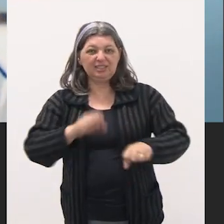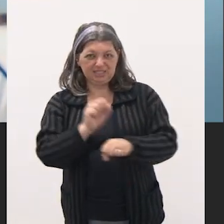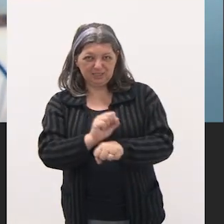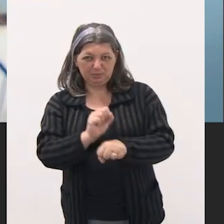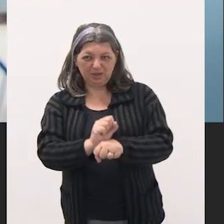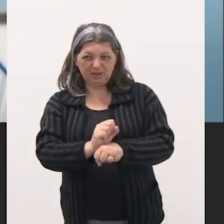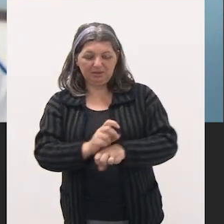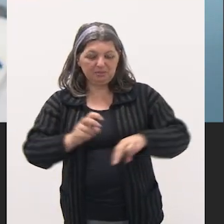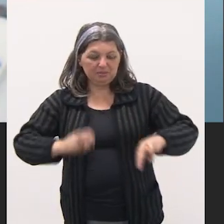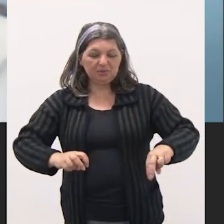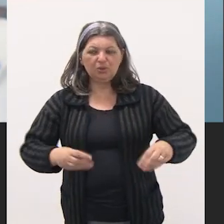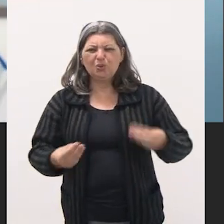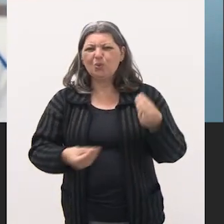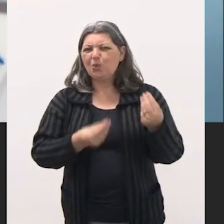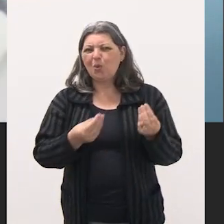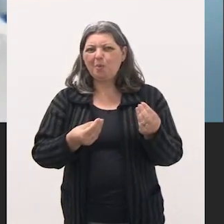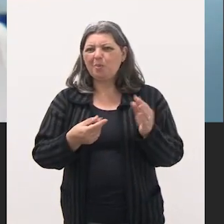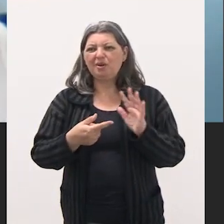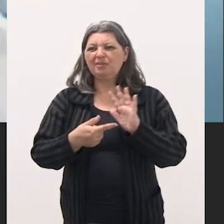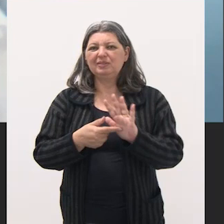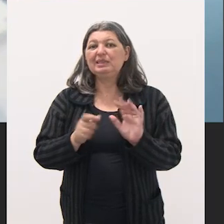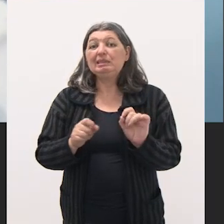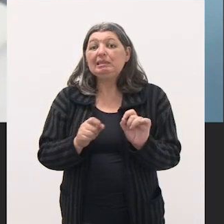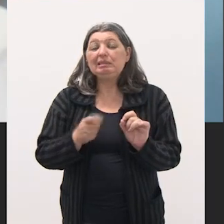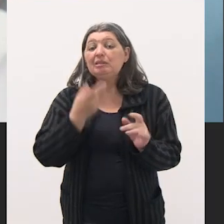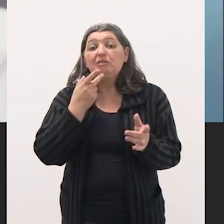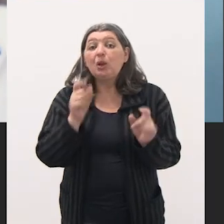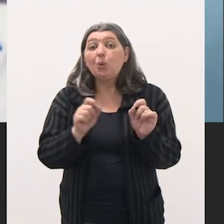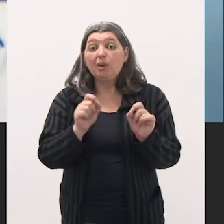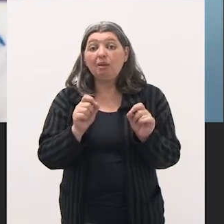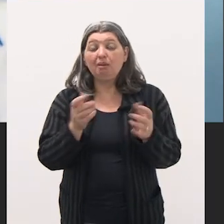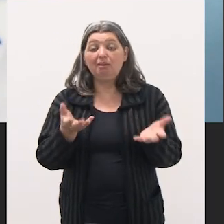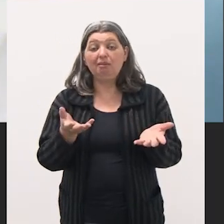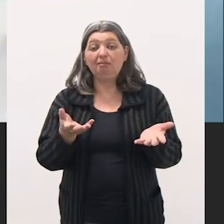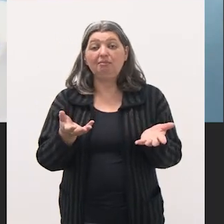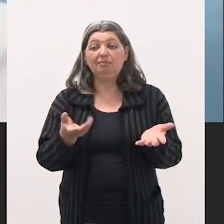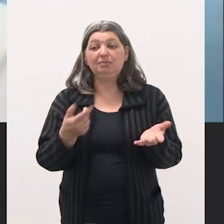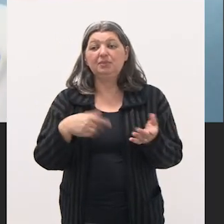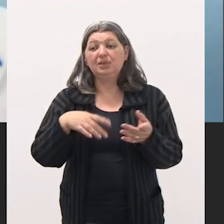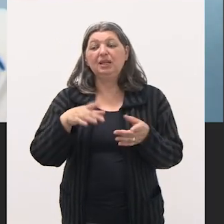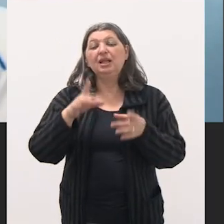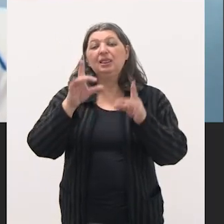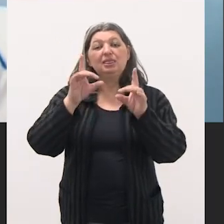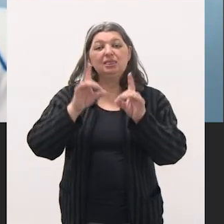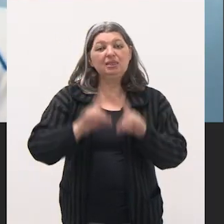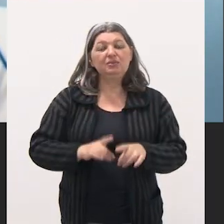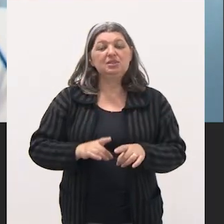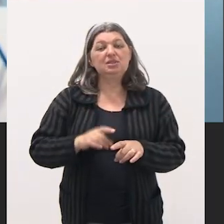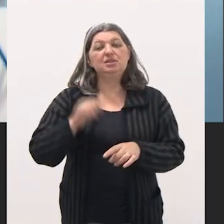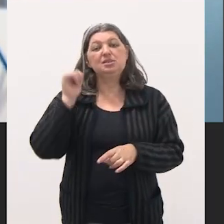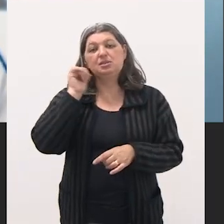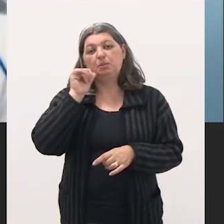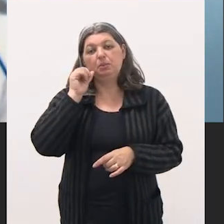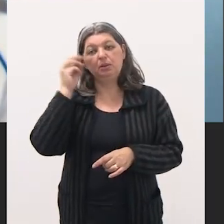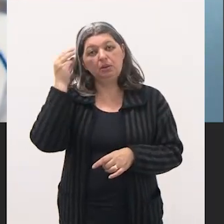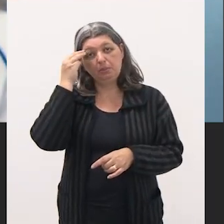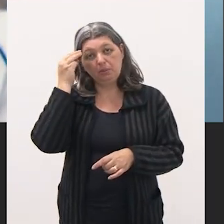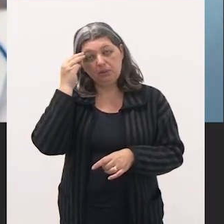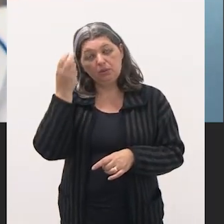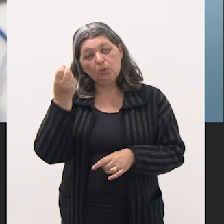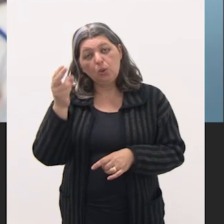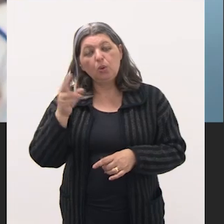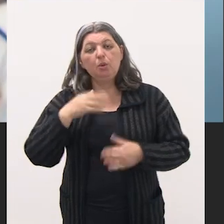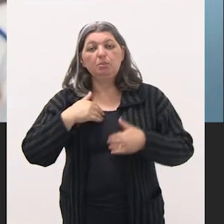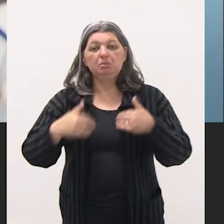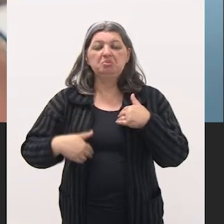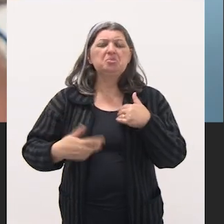eu vou juntar as mulheres, a que fala com a que não fala, a mulher com deficiência mental, com a mulher com deficiência física, com a mulher com deficiência